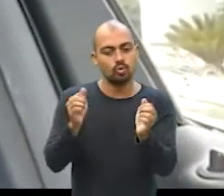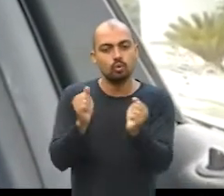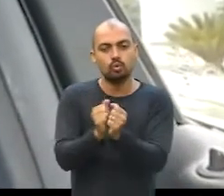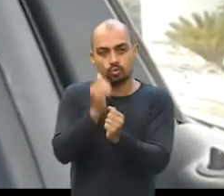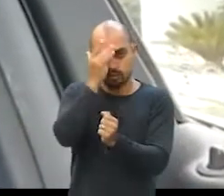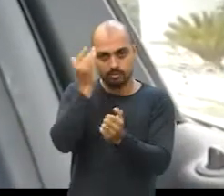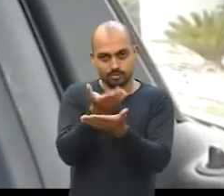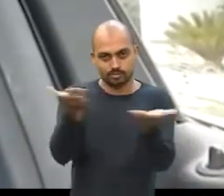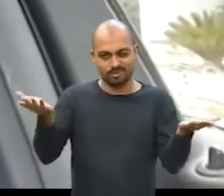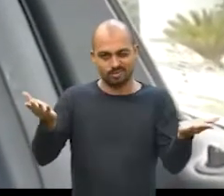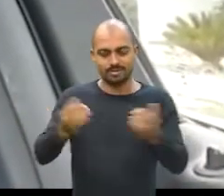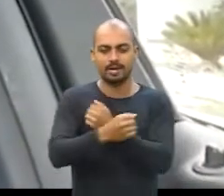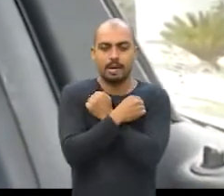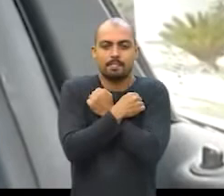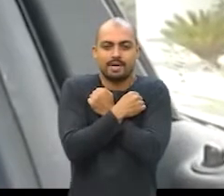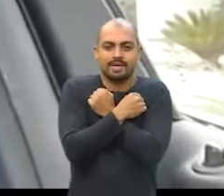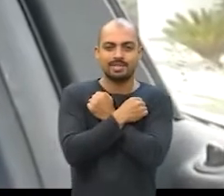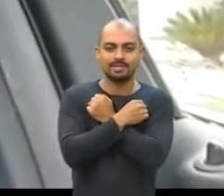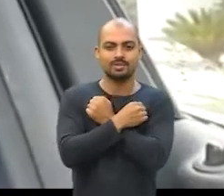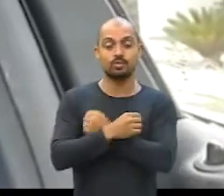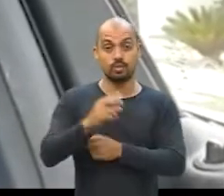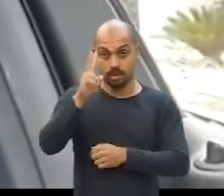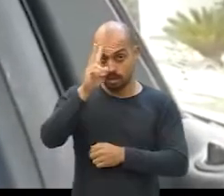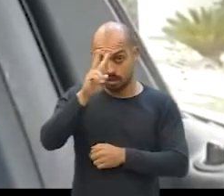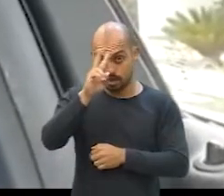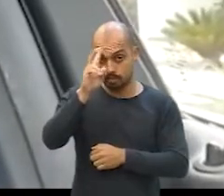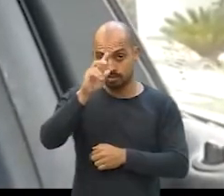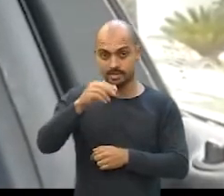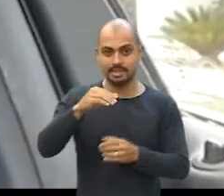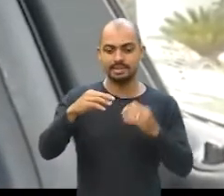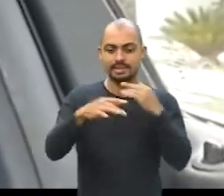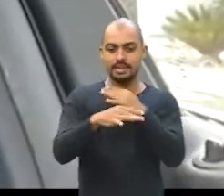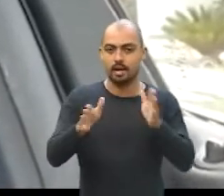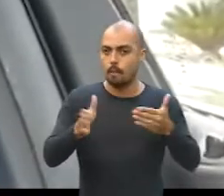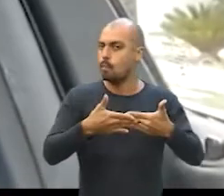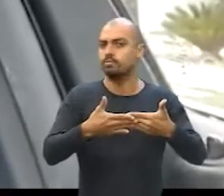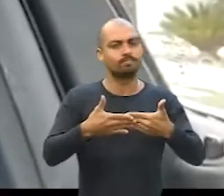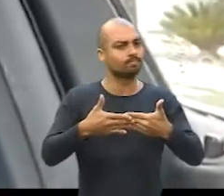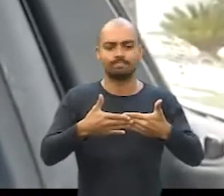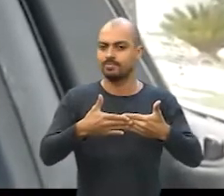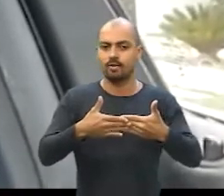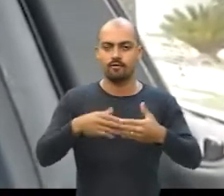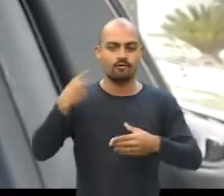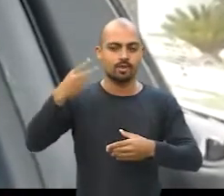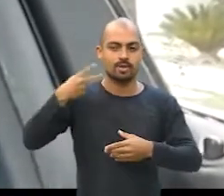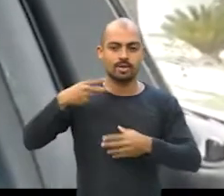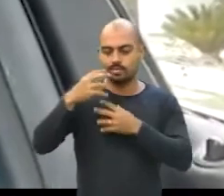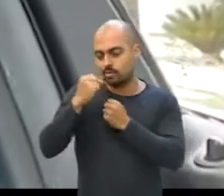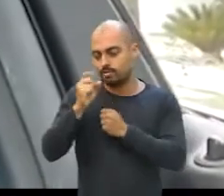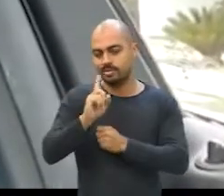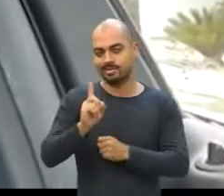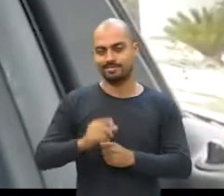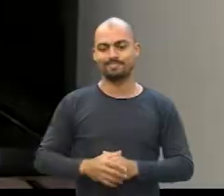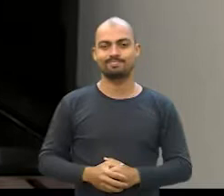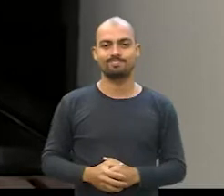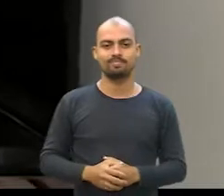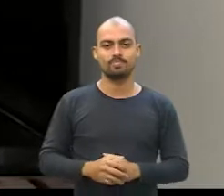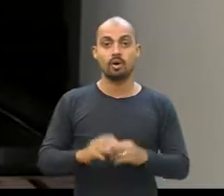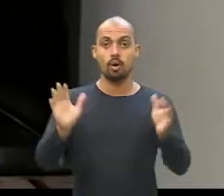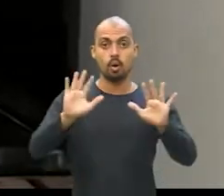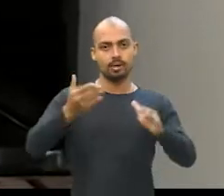mandato ao lado da população. Um abraço para todos e lembre-se, a cidade não fecha e esse vereador não